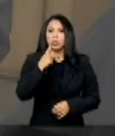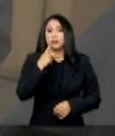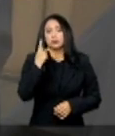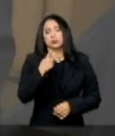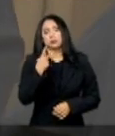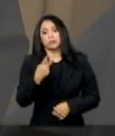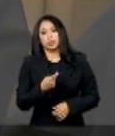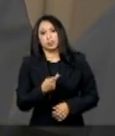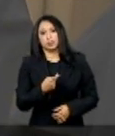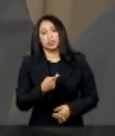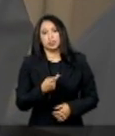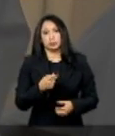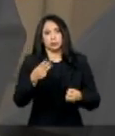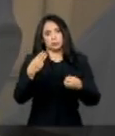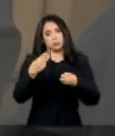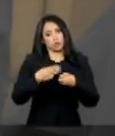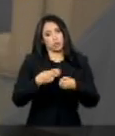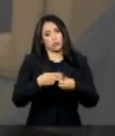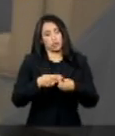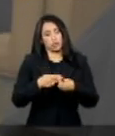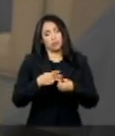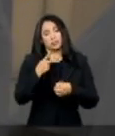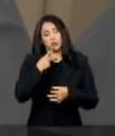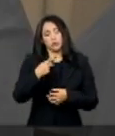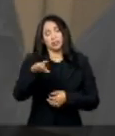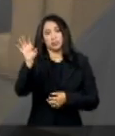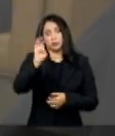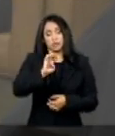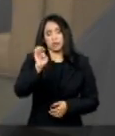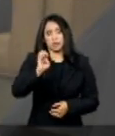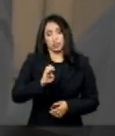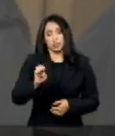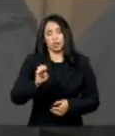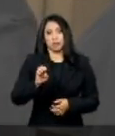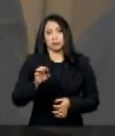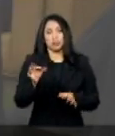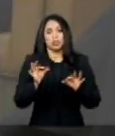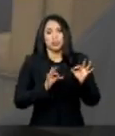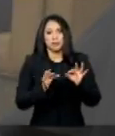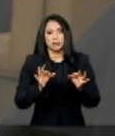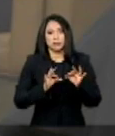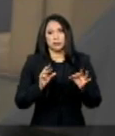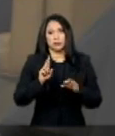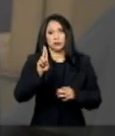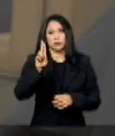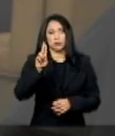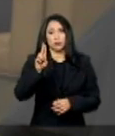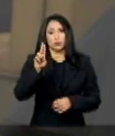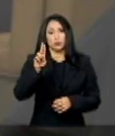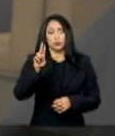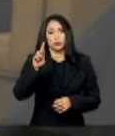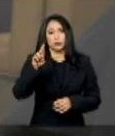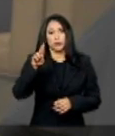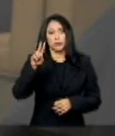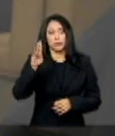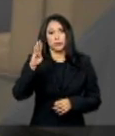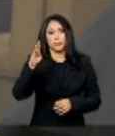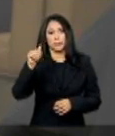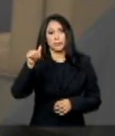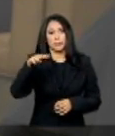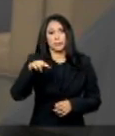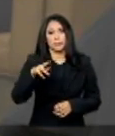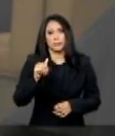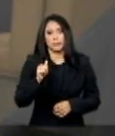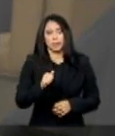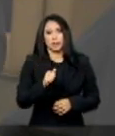competência municipal até porque a lei estadual não é sobre organização urbana que eu sei que há uma outra boa discussão sobre o tema não estamos falando aqui em relação à questão